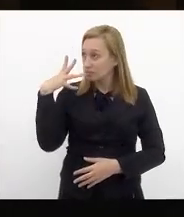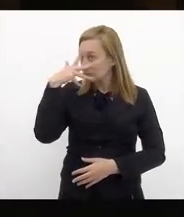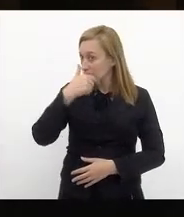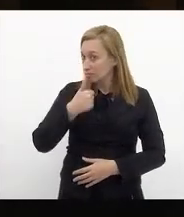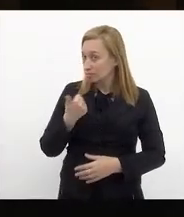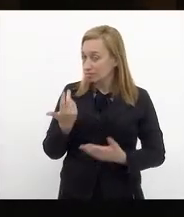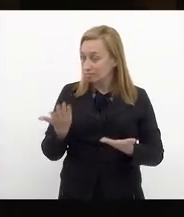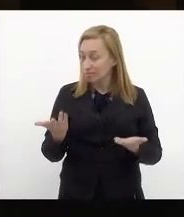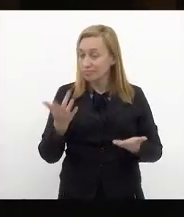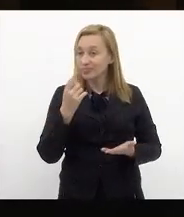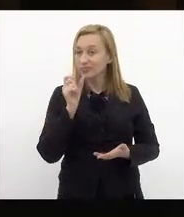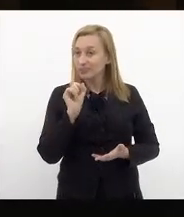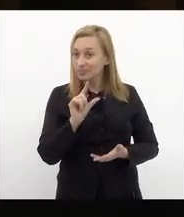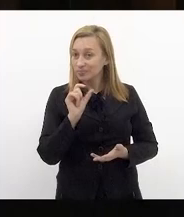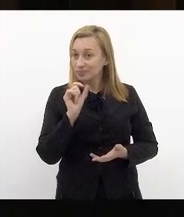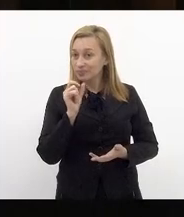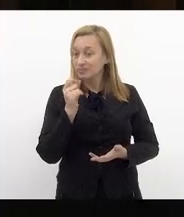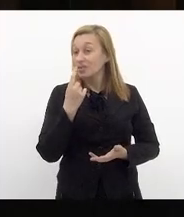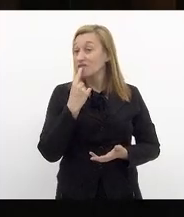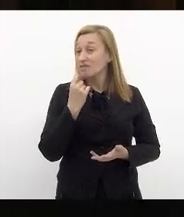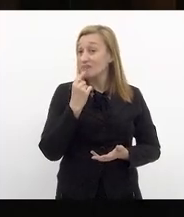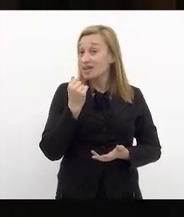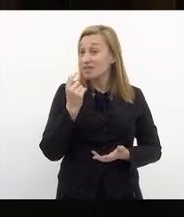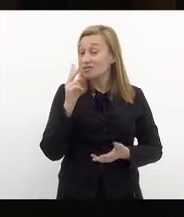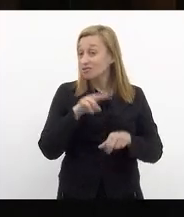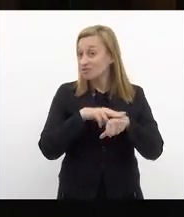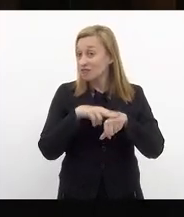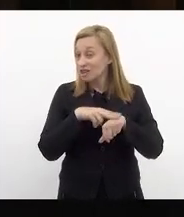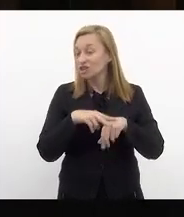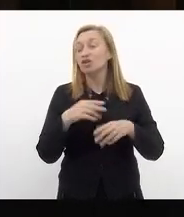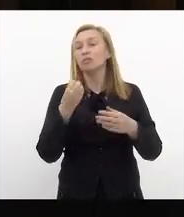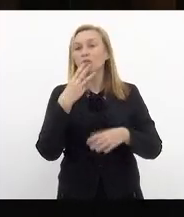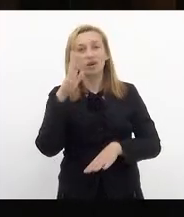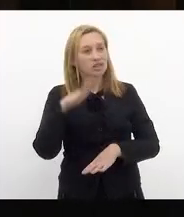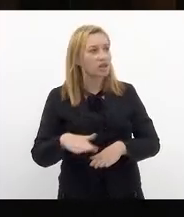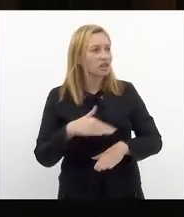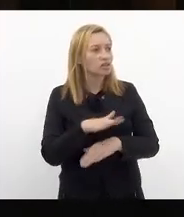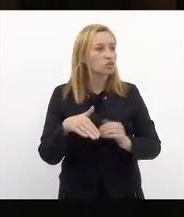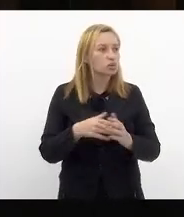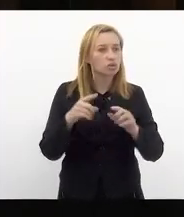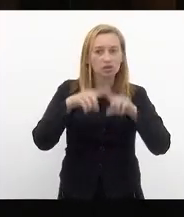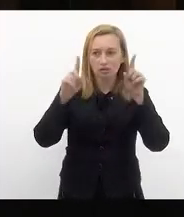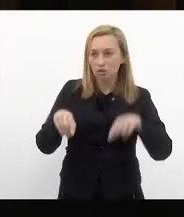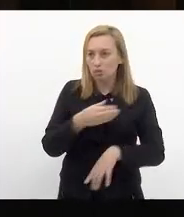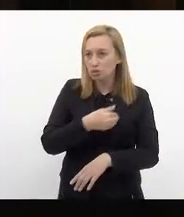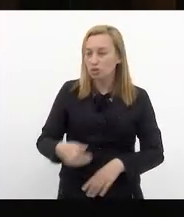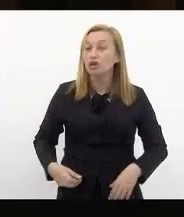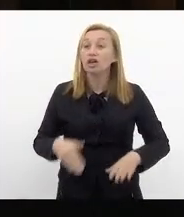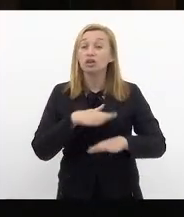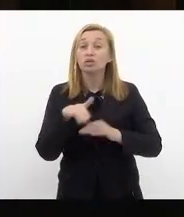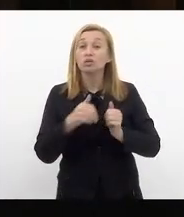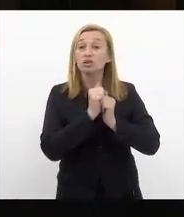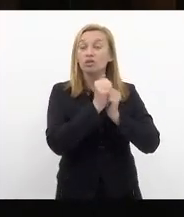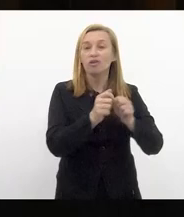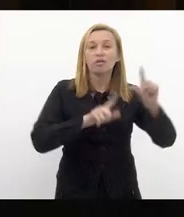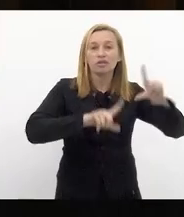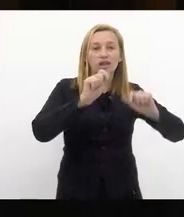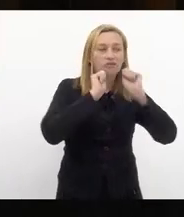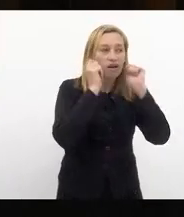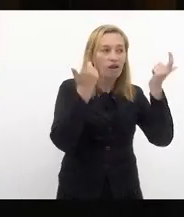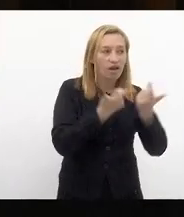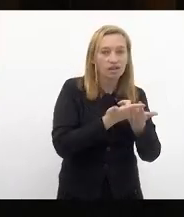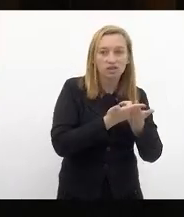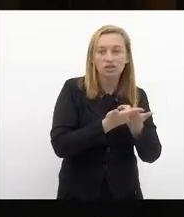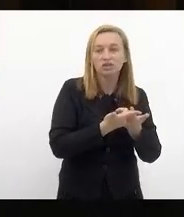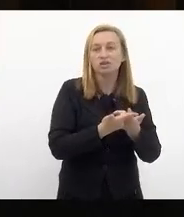seus tons vermelhos e verdes. Boa tarde a todos os servidores, a todos que nos acompanham pela TV